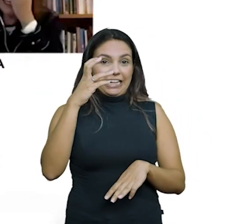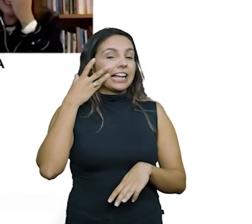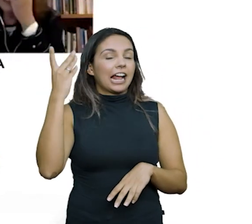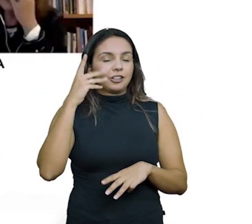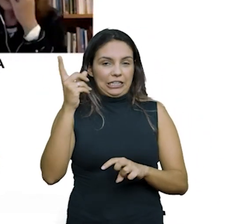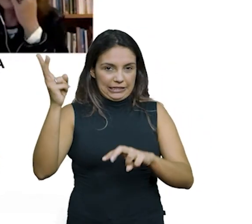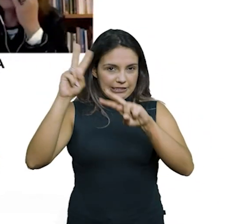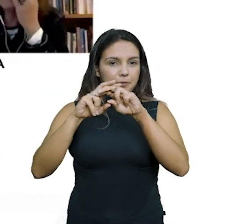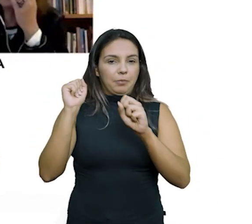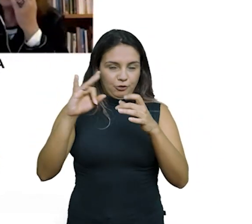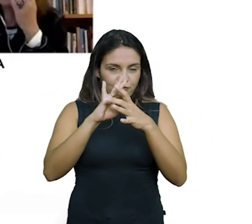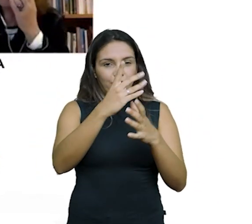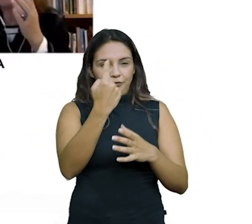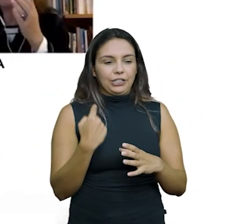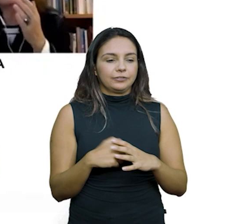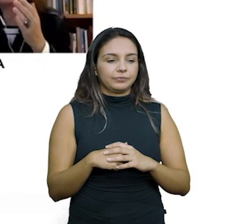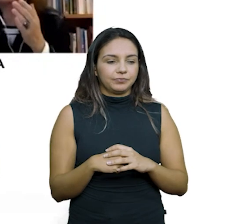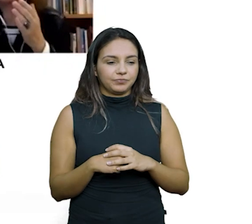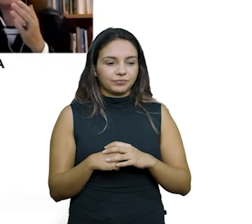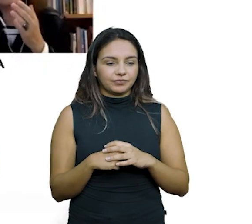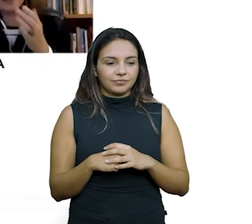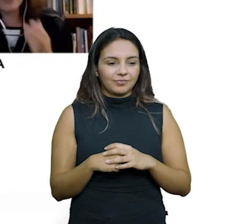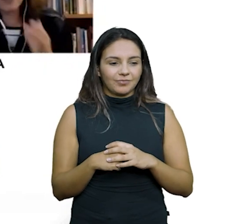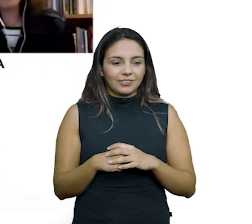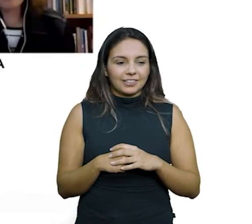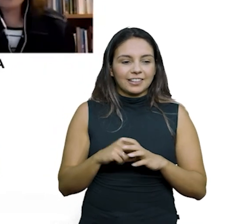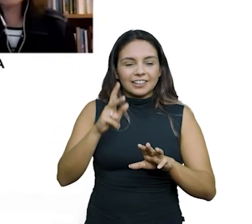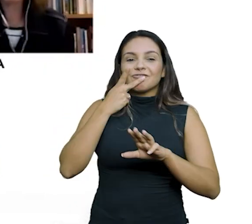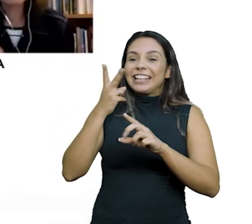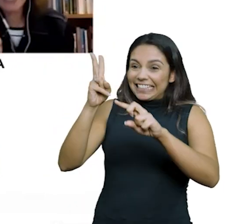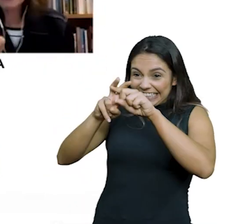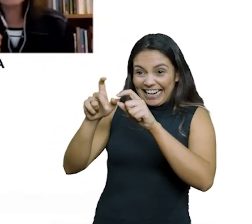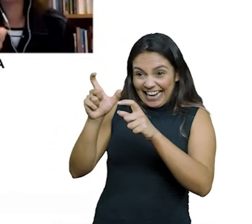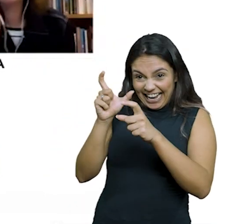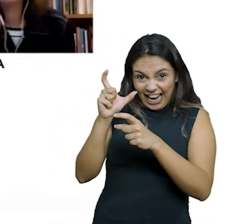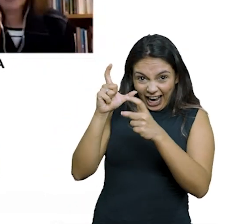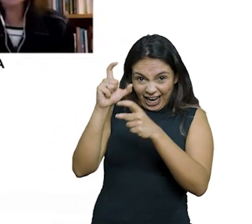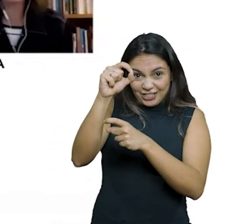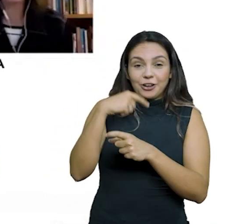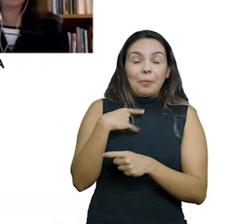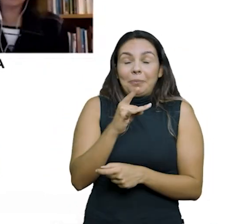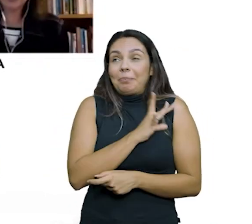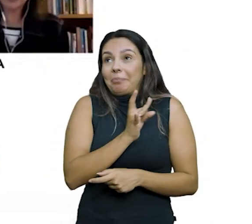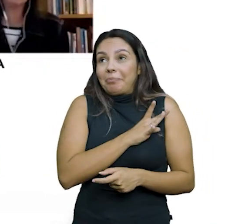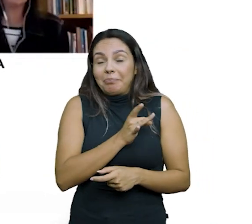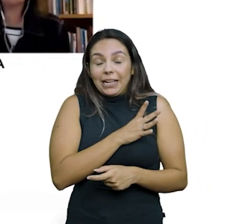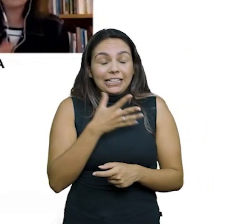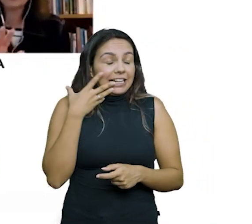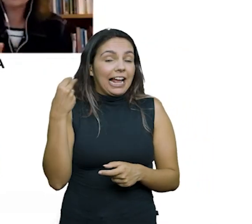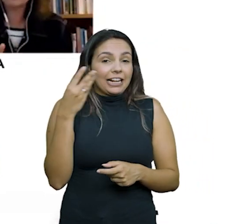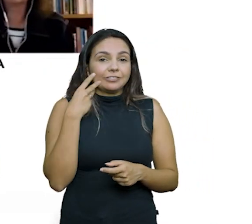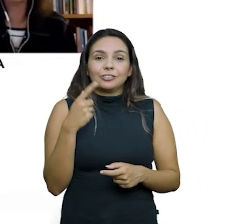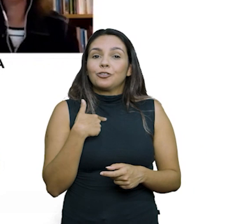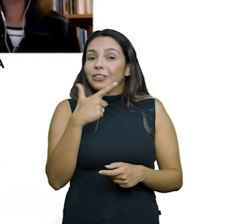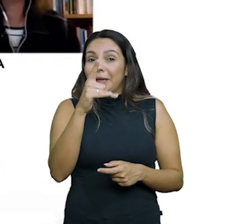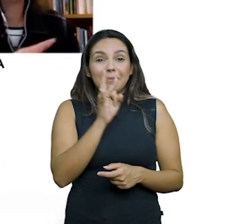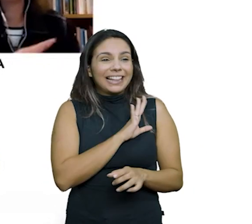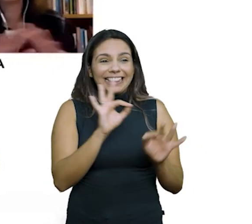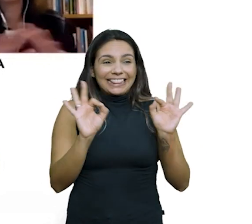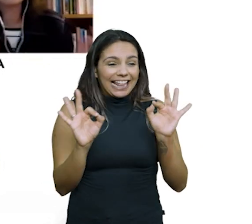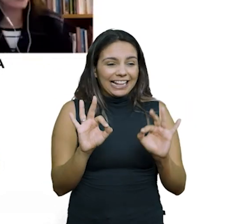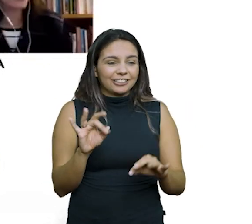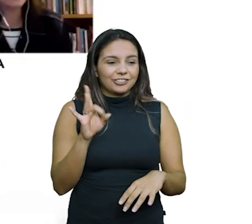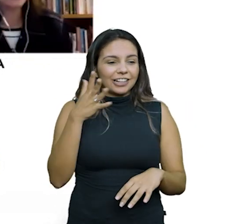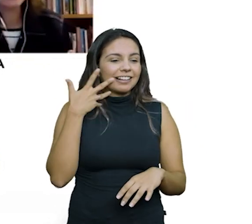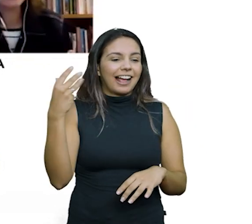tranco eles, viu, Leila? Pode vir tranquilamente. Eu tranco todos. Mas tem que trancar assim, com cadeado mesmo. Porque o sim. medo, eu não tenho medo de quase nada